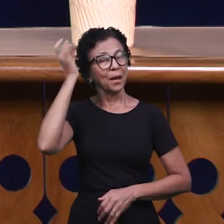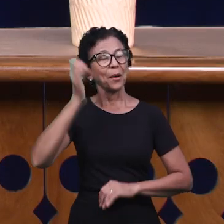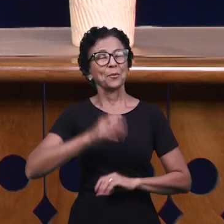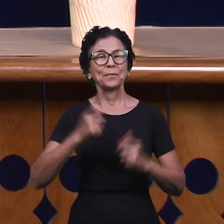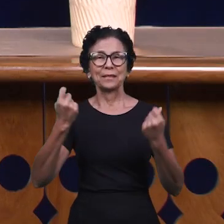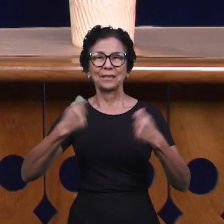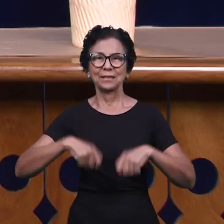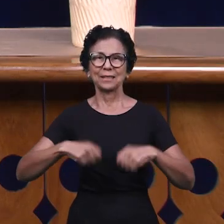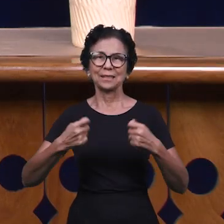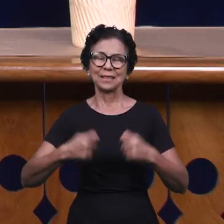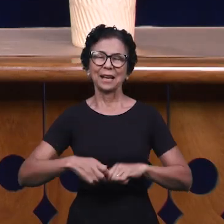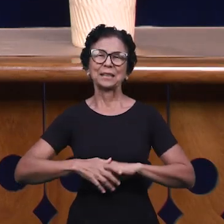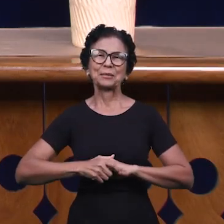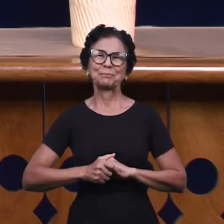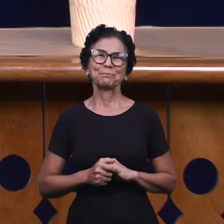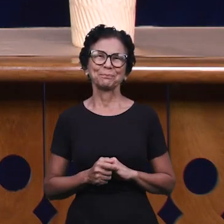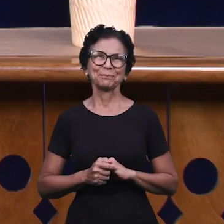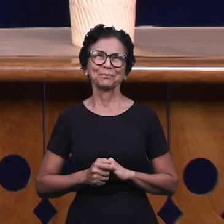que lhe seja necessária.